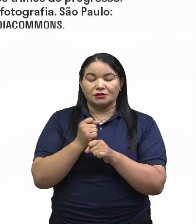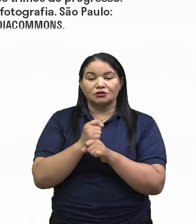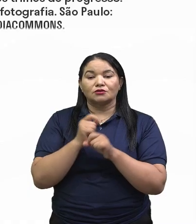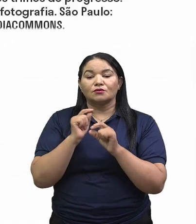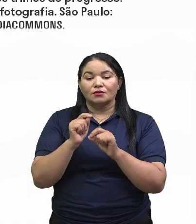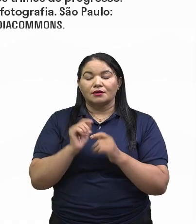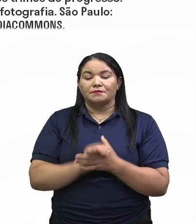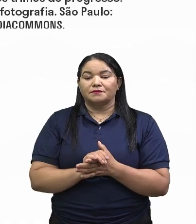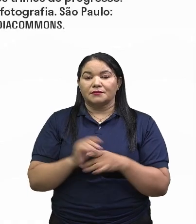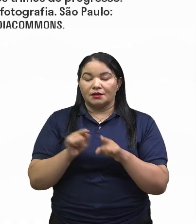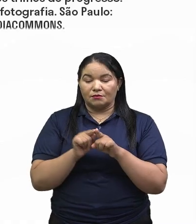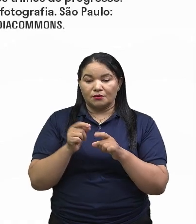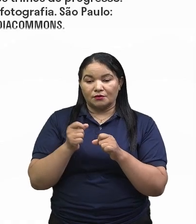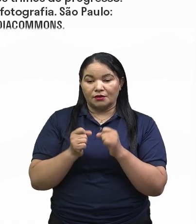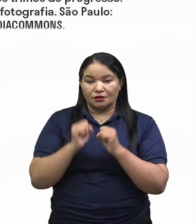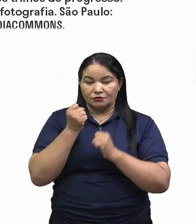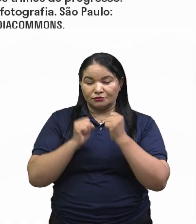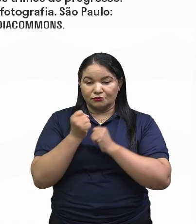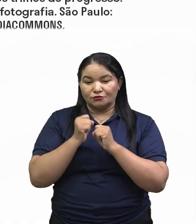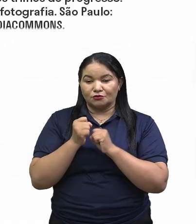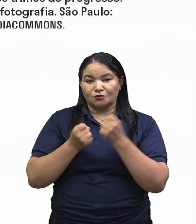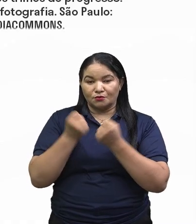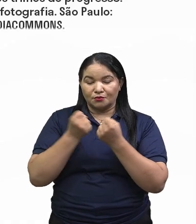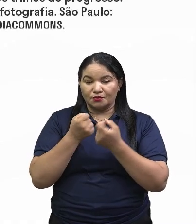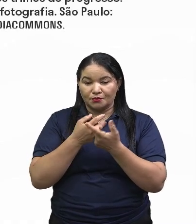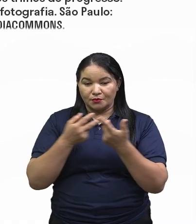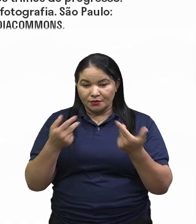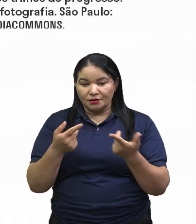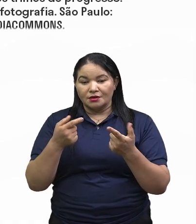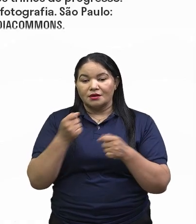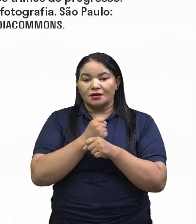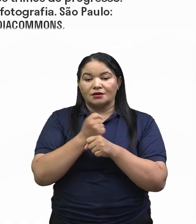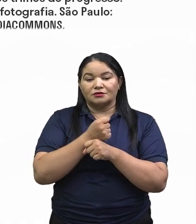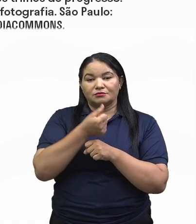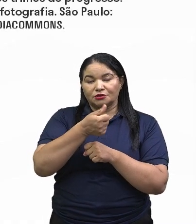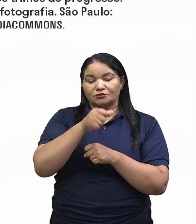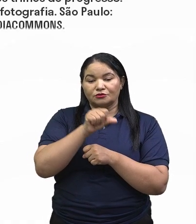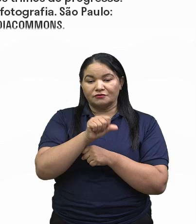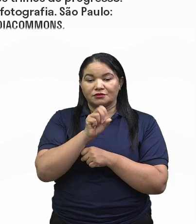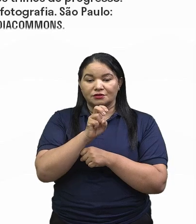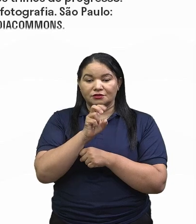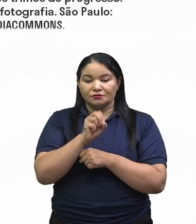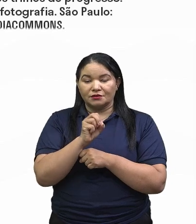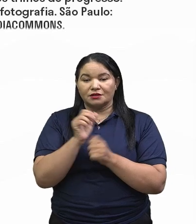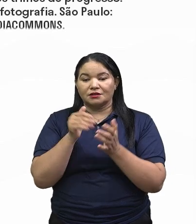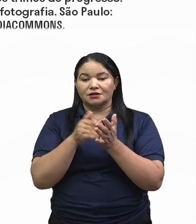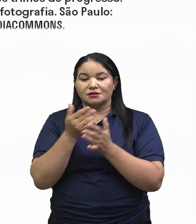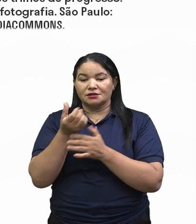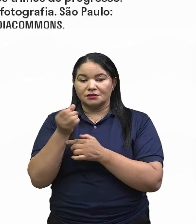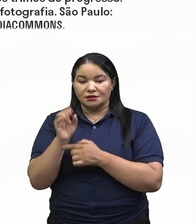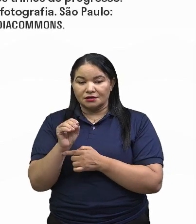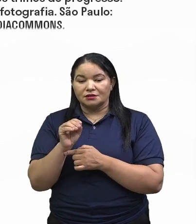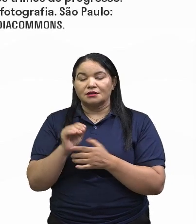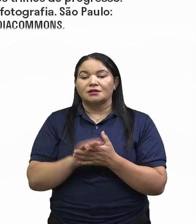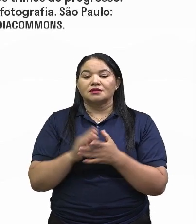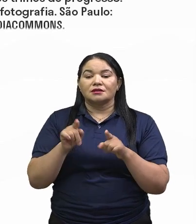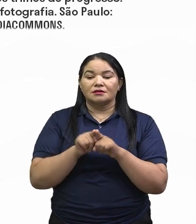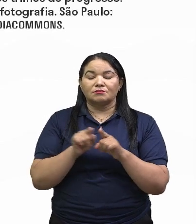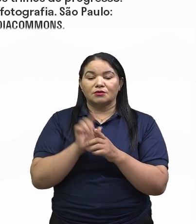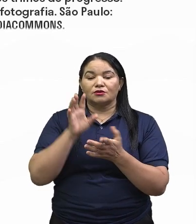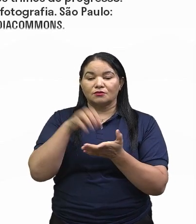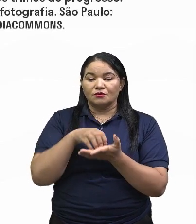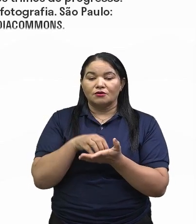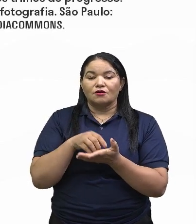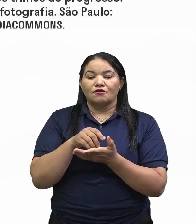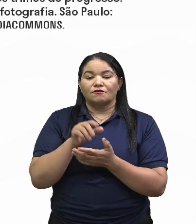indústria automobilística entre 50 e 60, a criação da Vale do Rio Doce, da